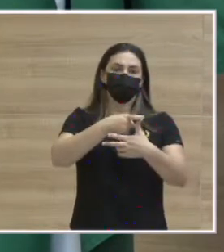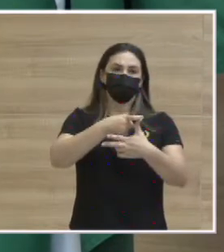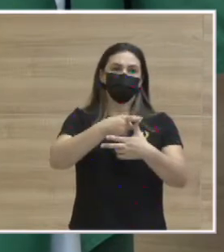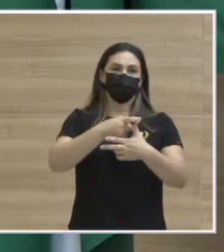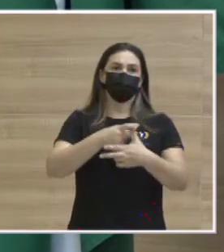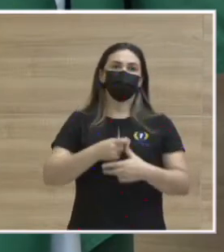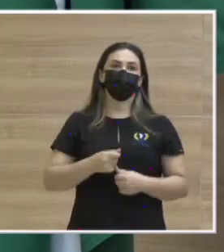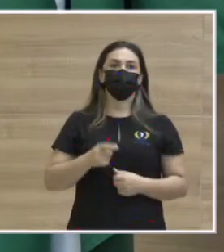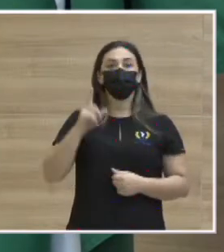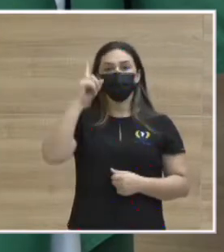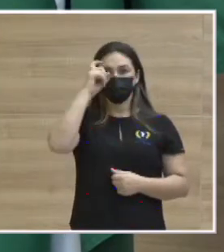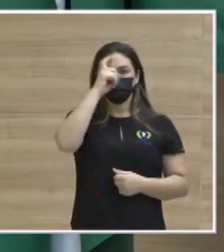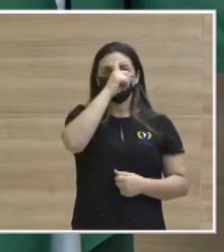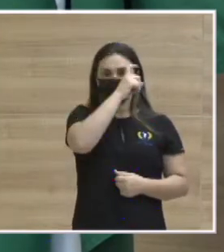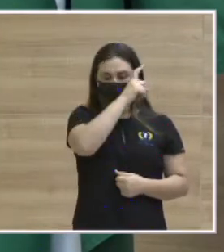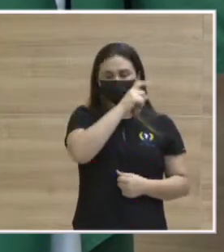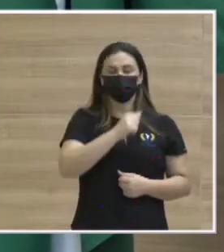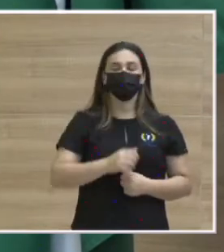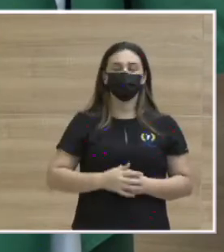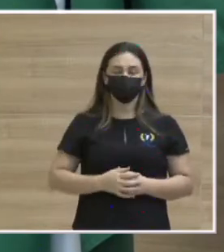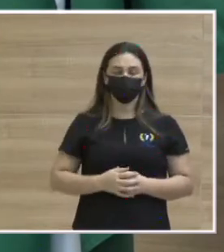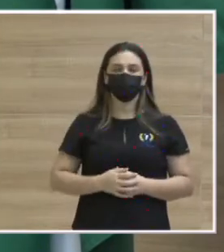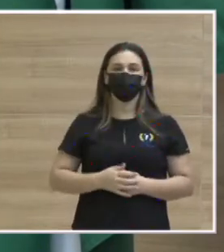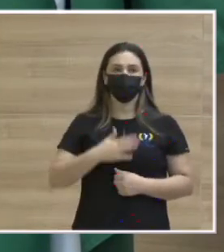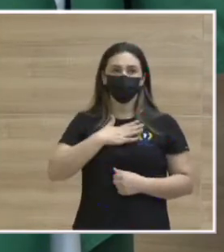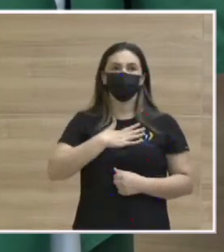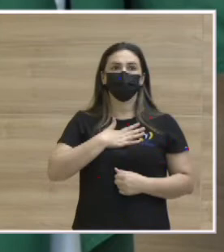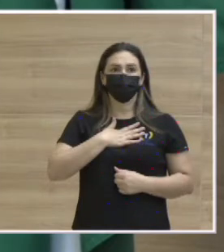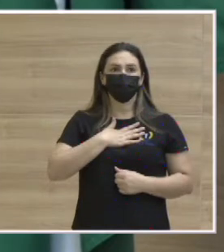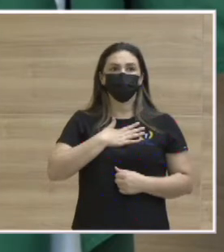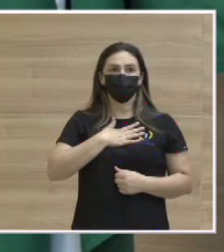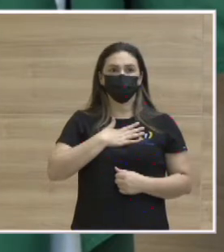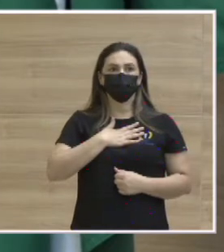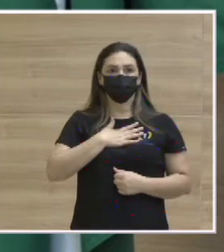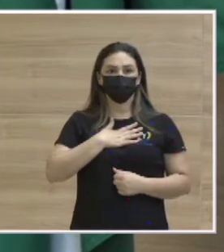É um tanto quanto difícil, mas eu requeiro aqui,